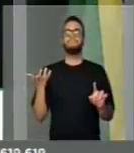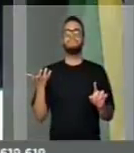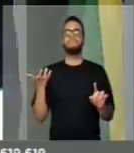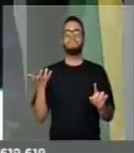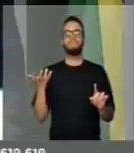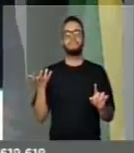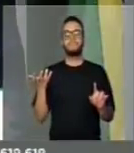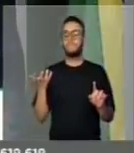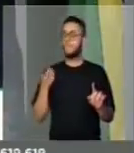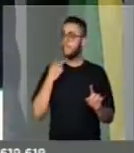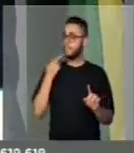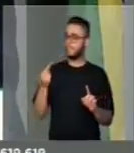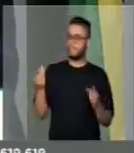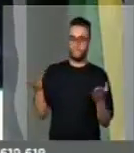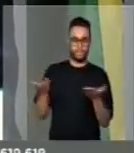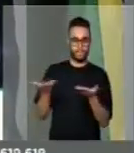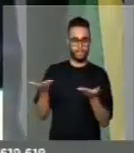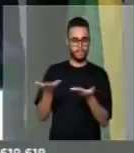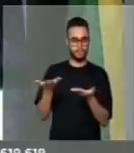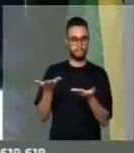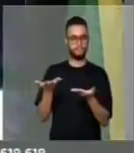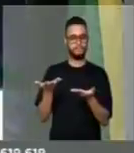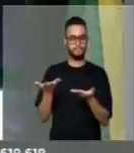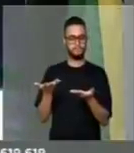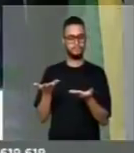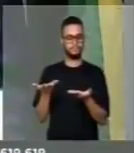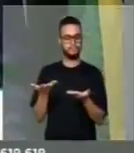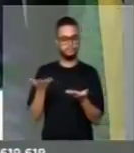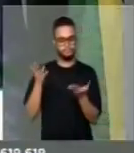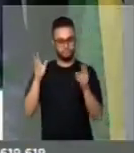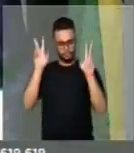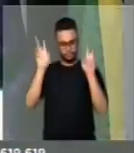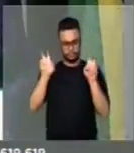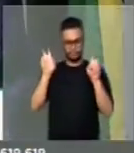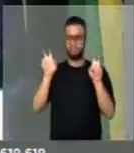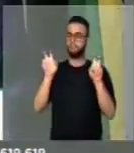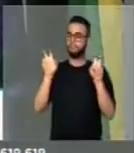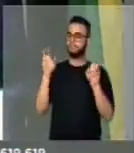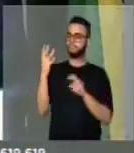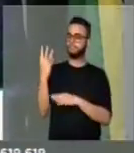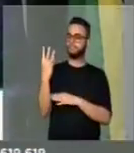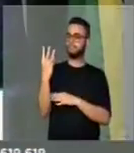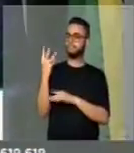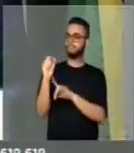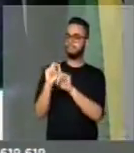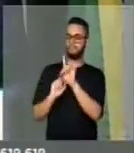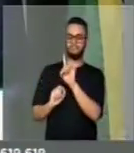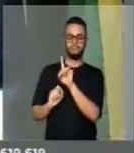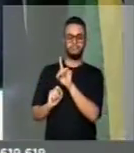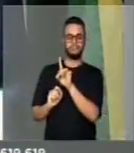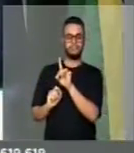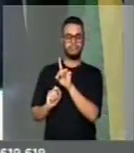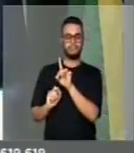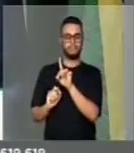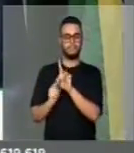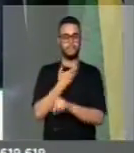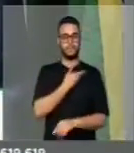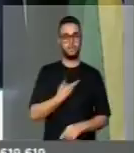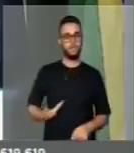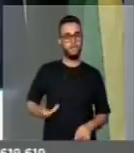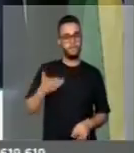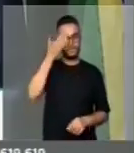de falar agora um pouco sobre os 3 meses de governo